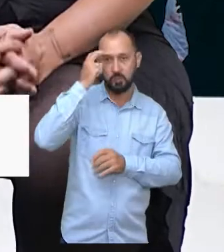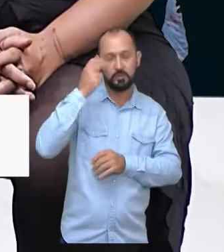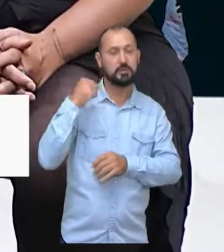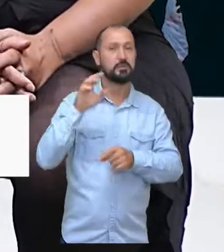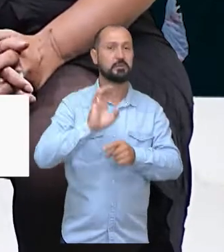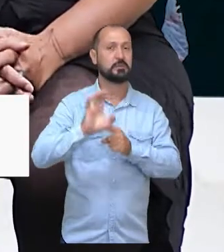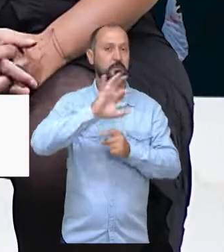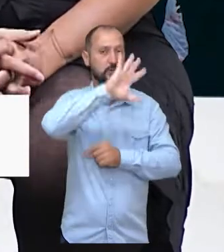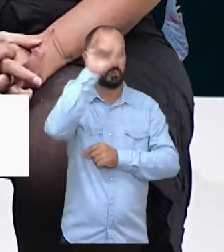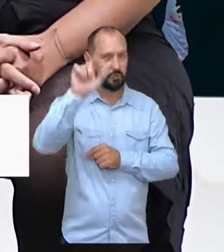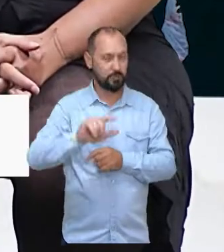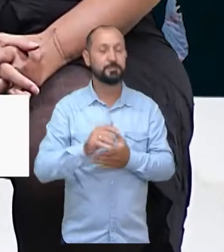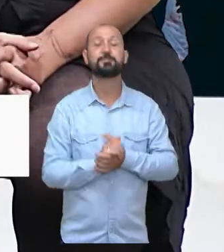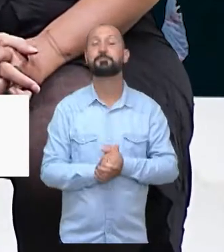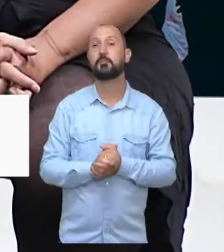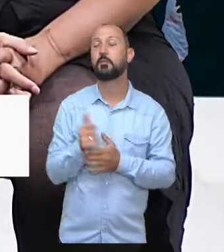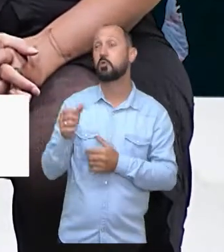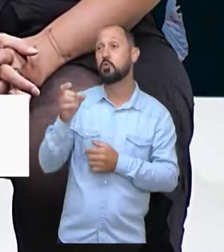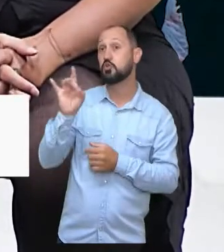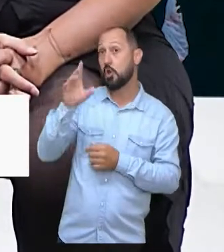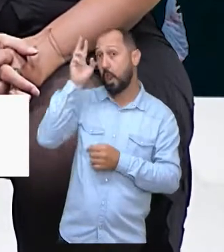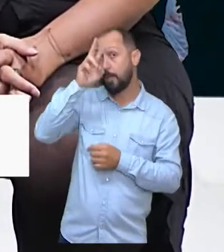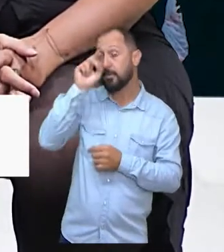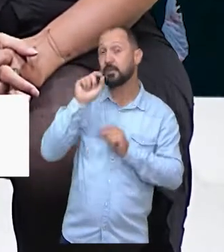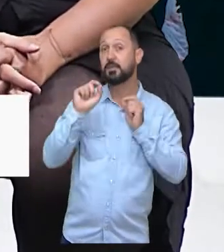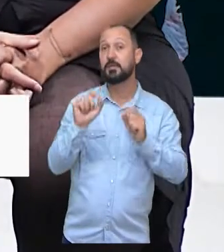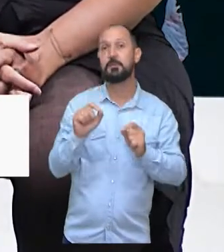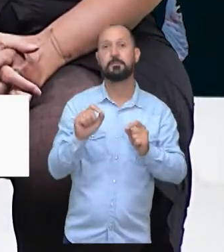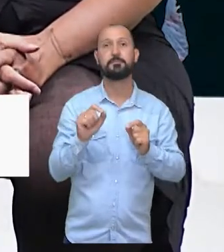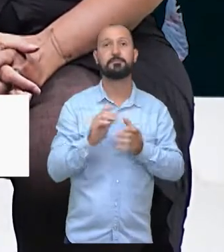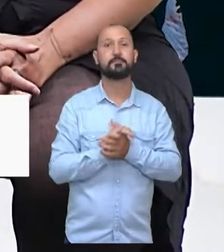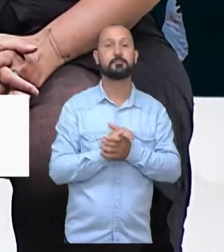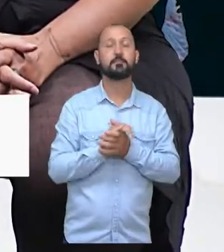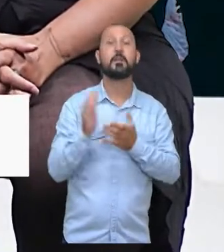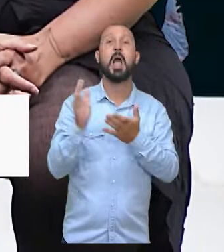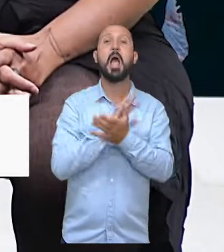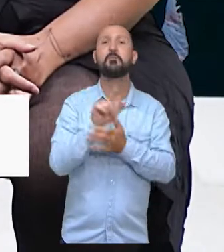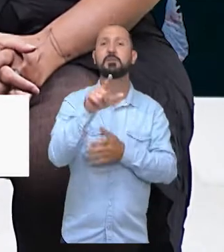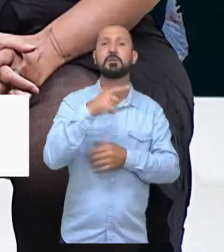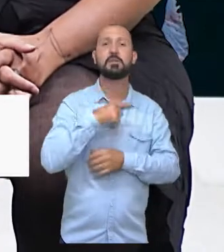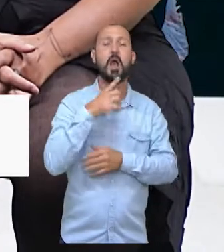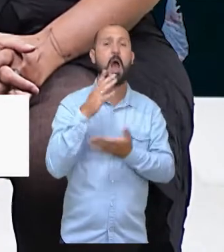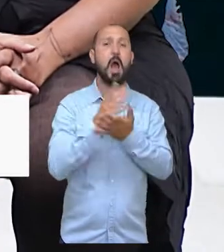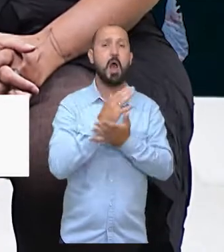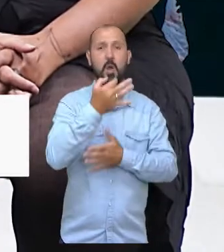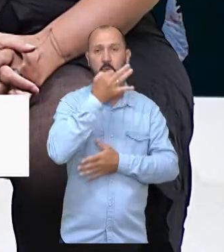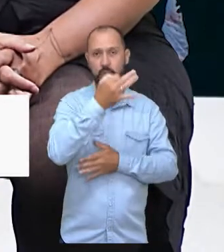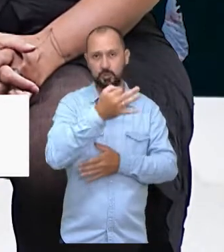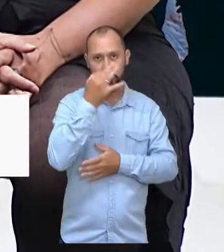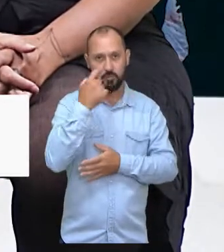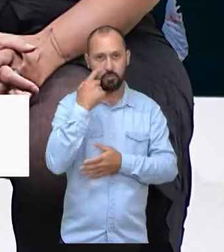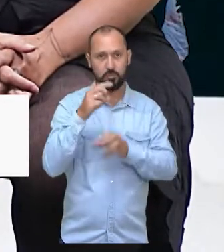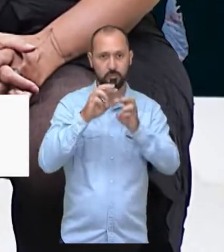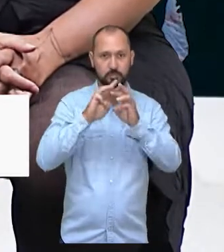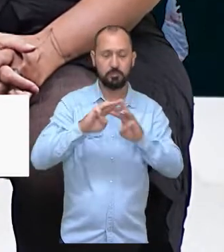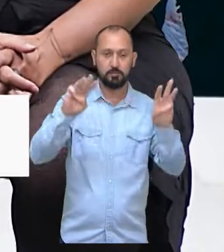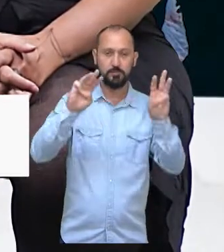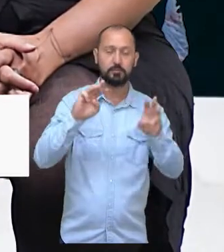Sul. Então, só reforçando também, se você, né, tem alguma sugestão, basta acessar o site